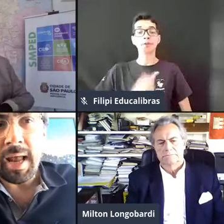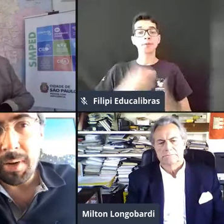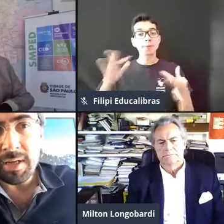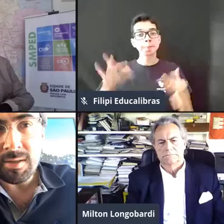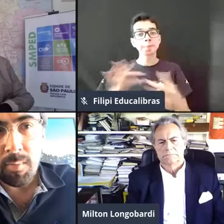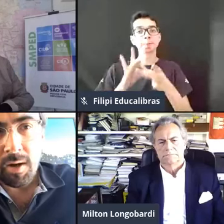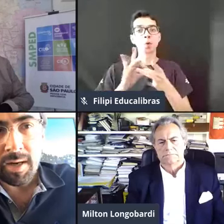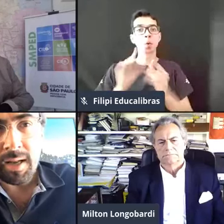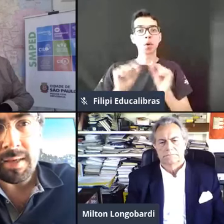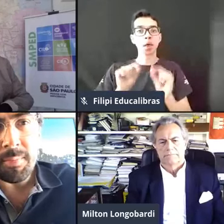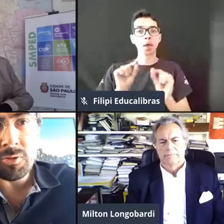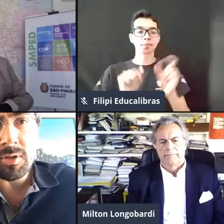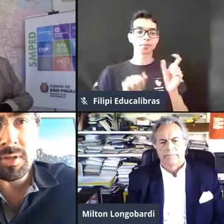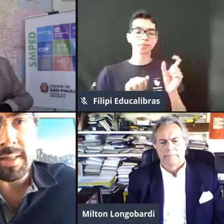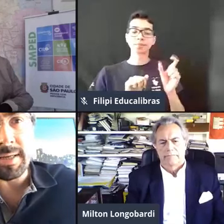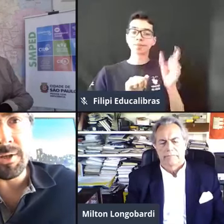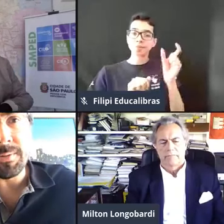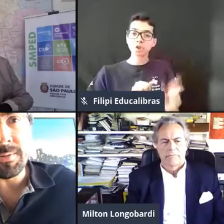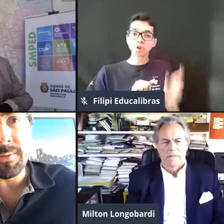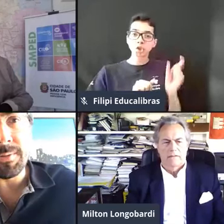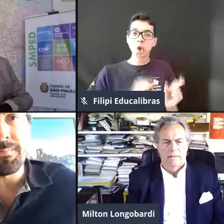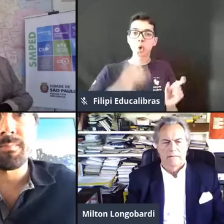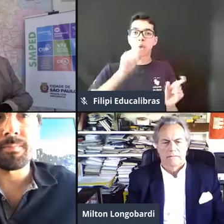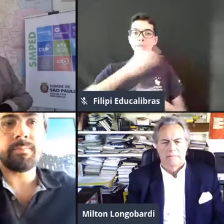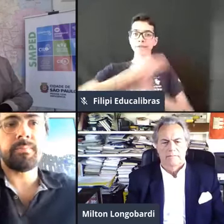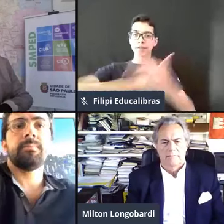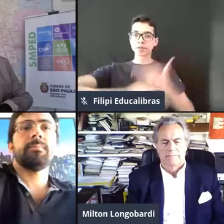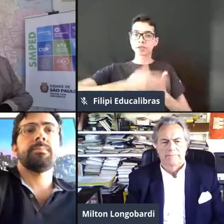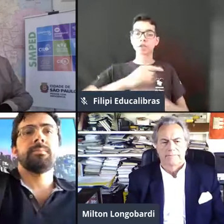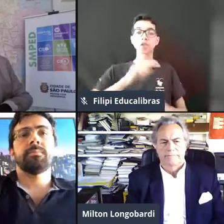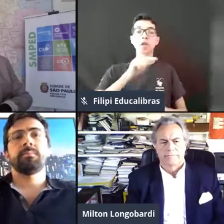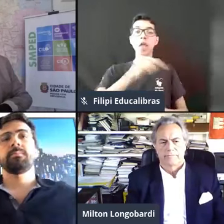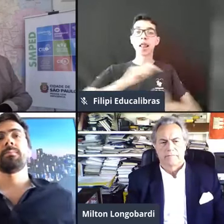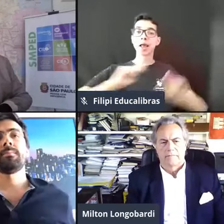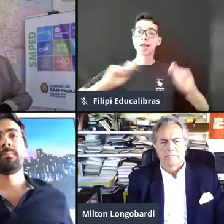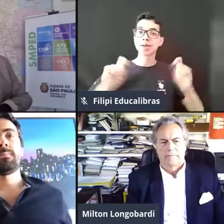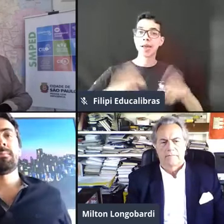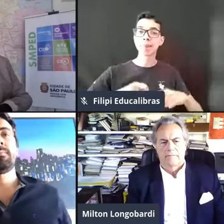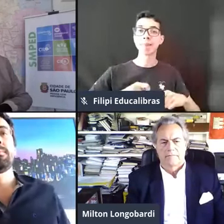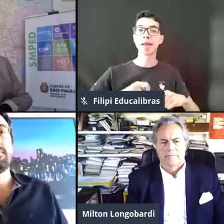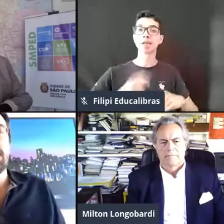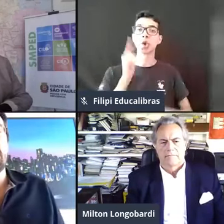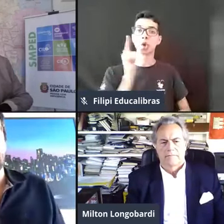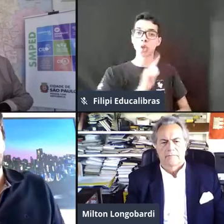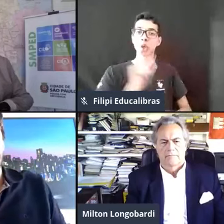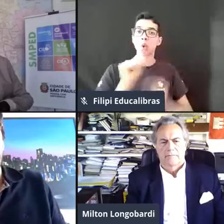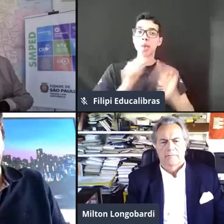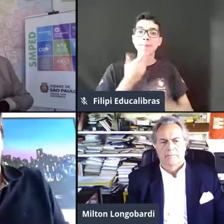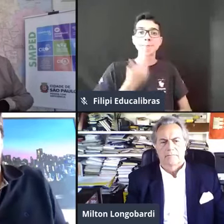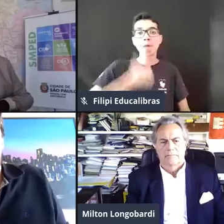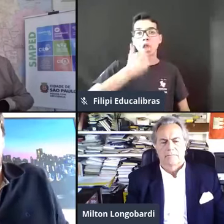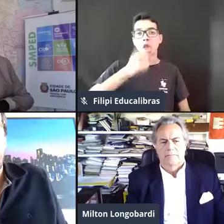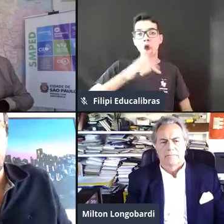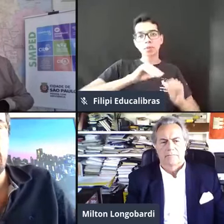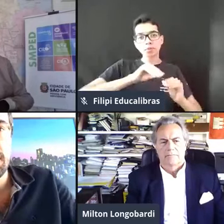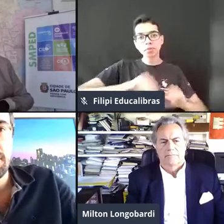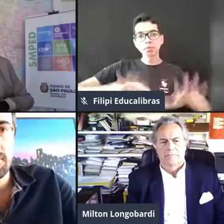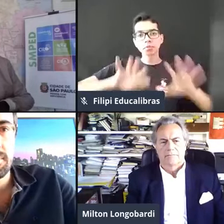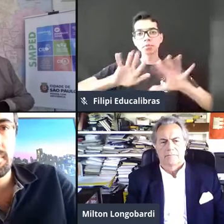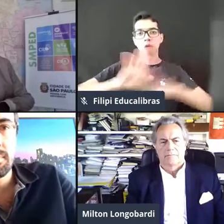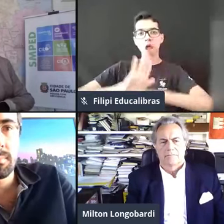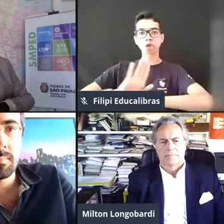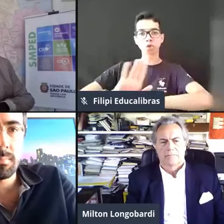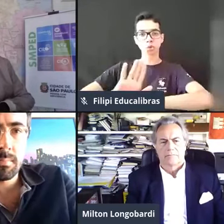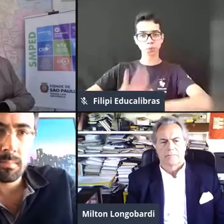para oferecer o melhor que ela tem para a sociedade. Muito bom. Olha, eu resolvi, na verdade,